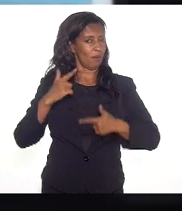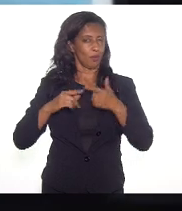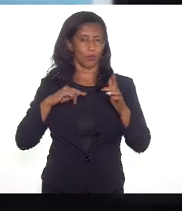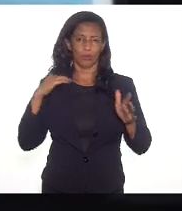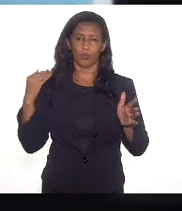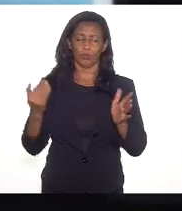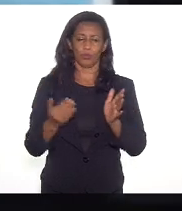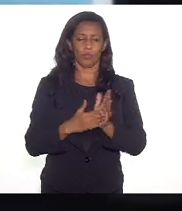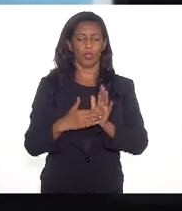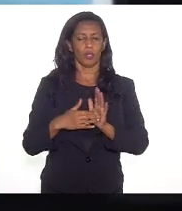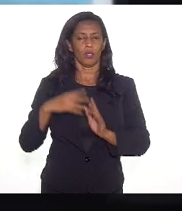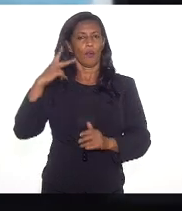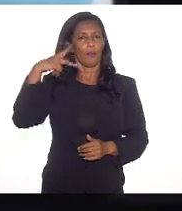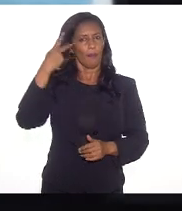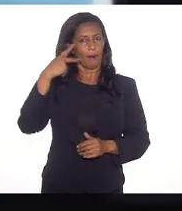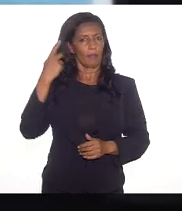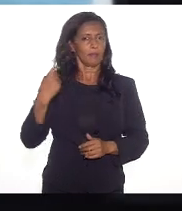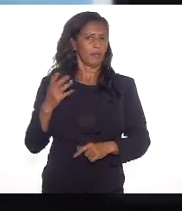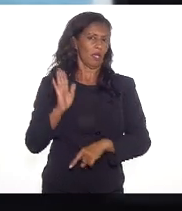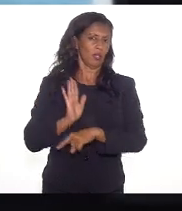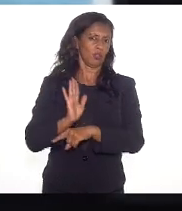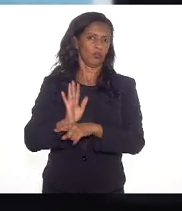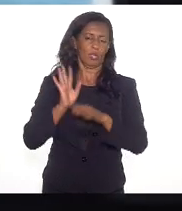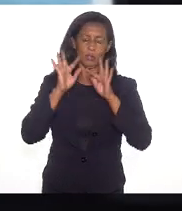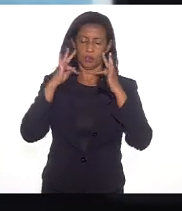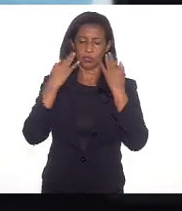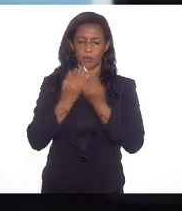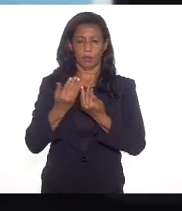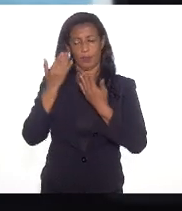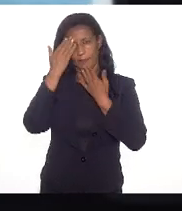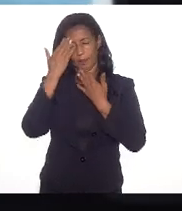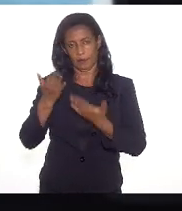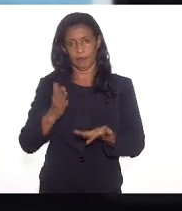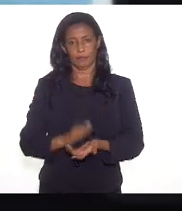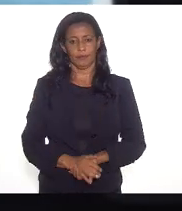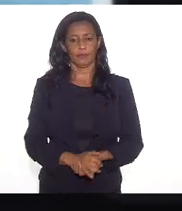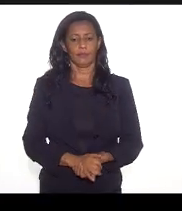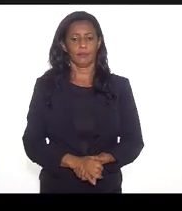nós. O parlamento precisa ajudar essas famílias. Obrigado, tia Ju.